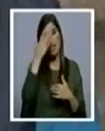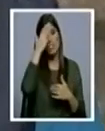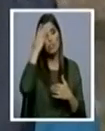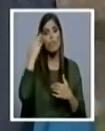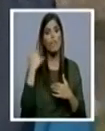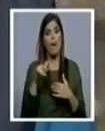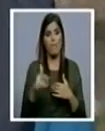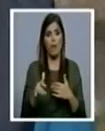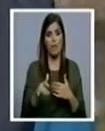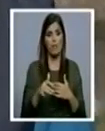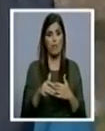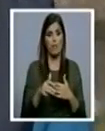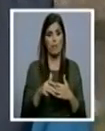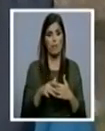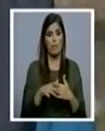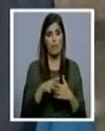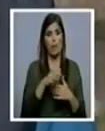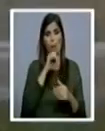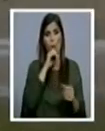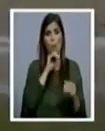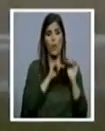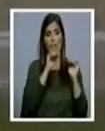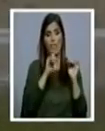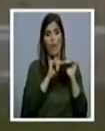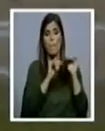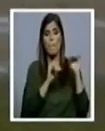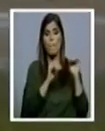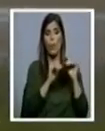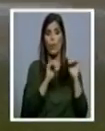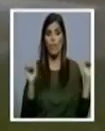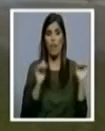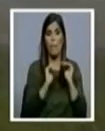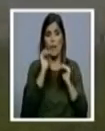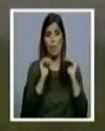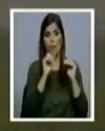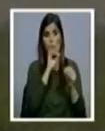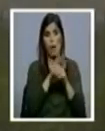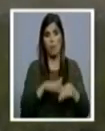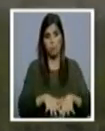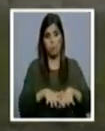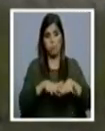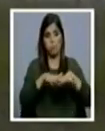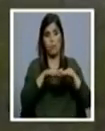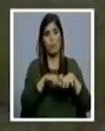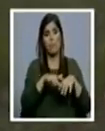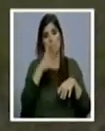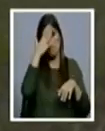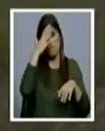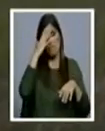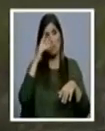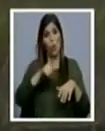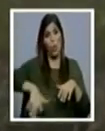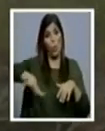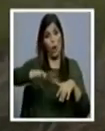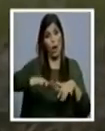prevê-se um aumento do nível médio do mar, o que vai provocar que estas zonas venham a ser invadidas,